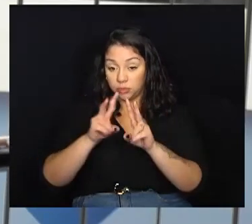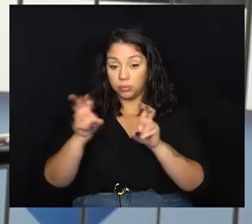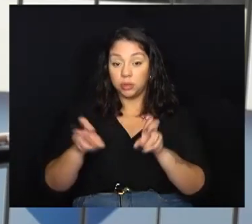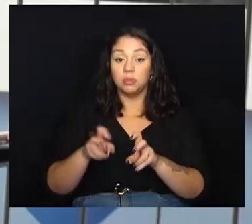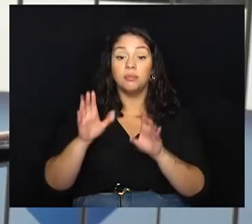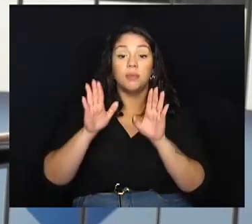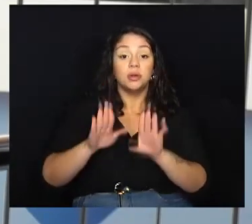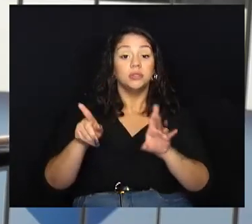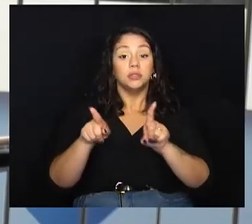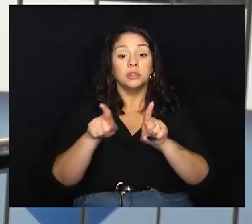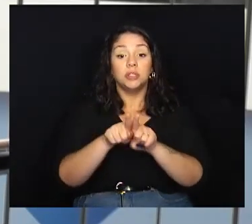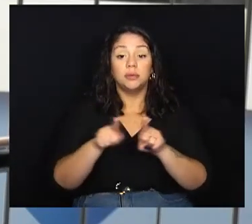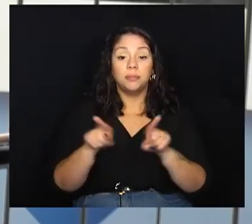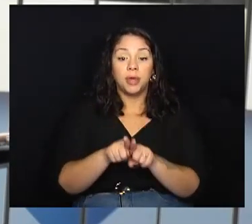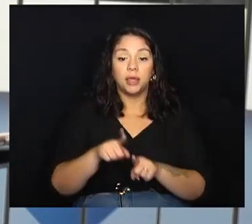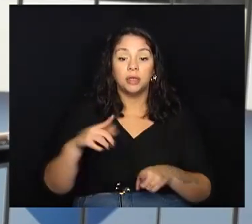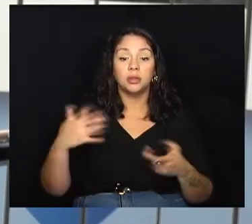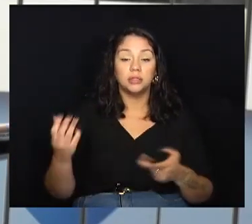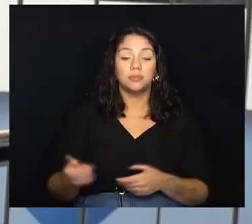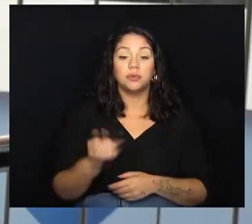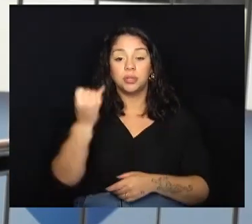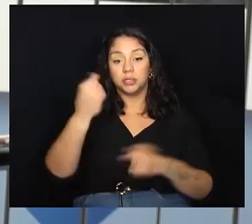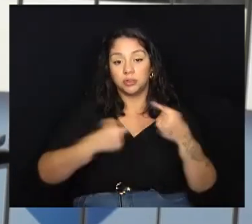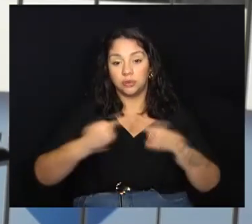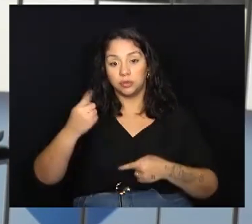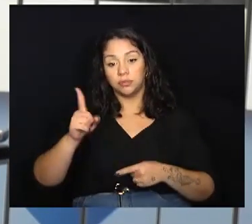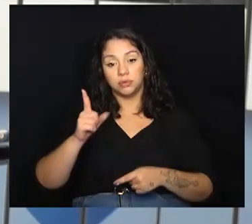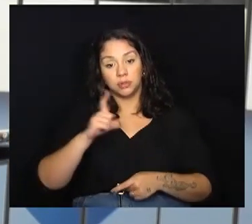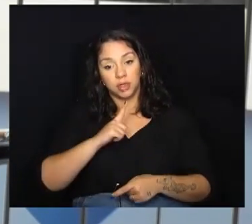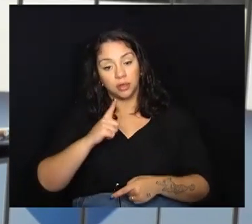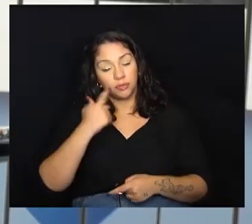também traz aqui importantes debates. Confira.